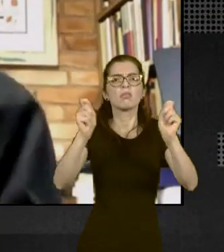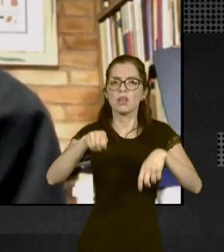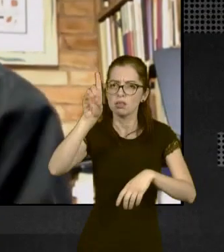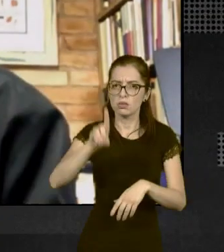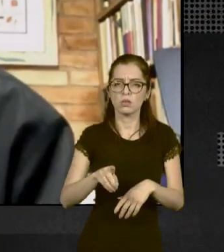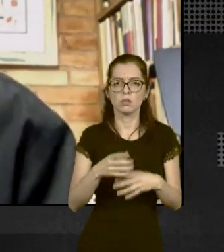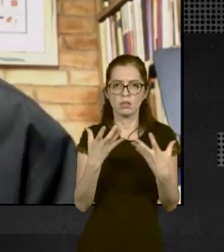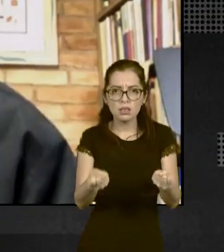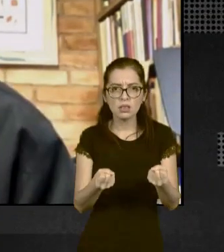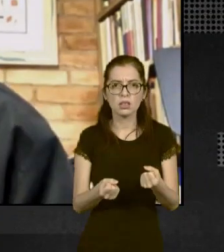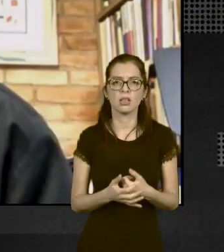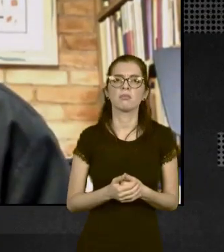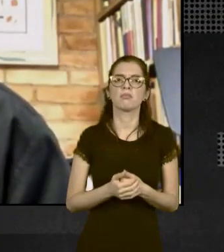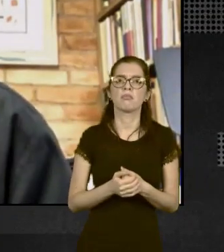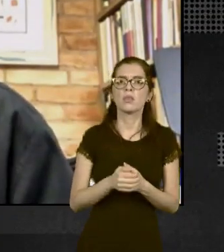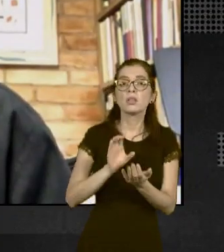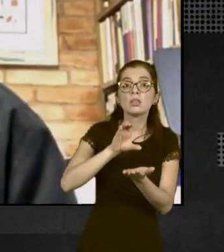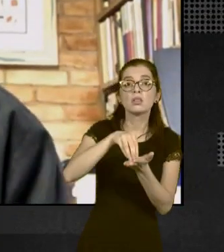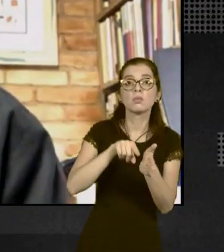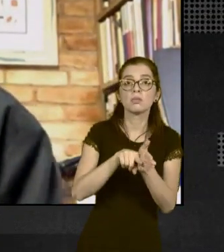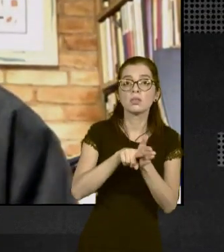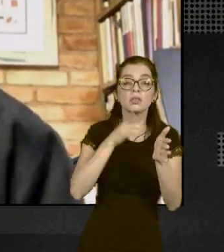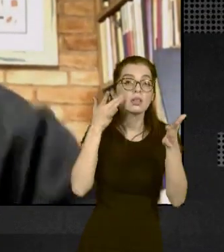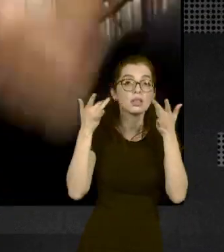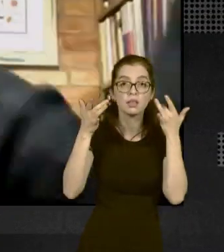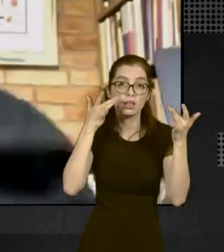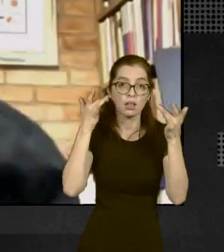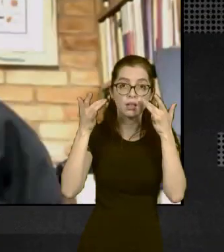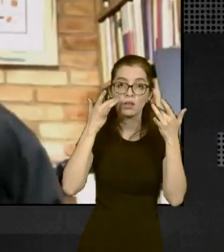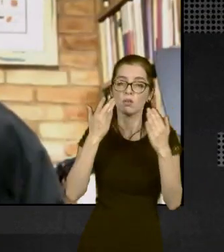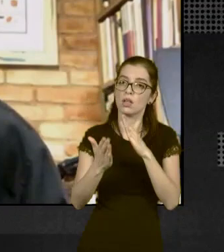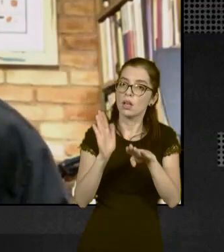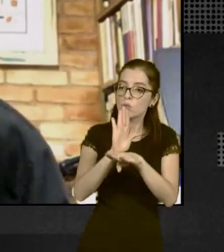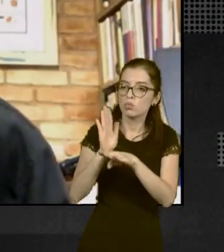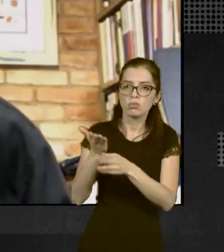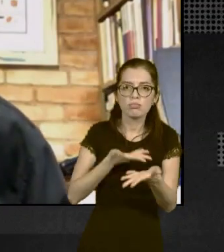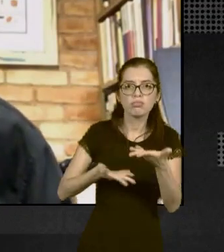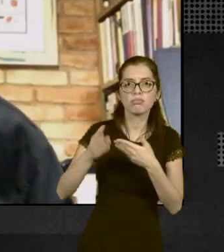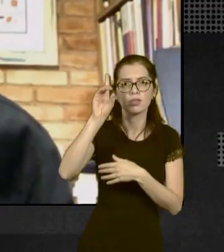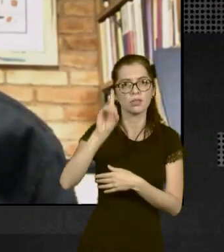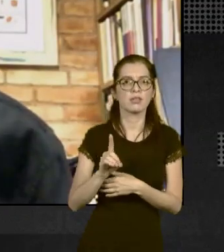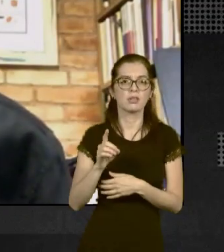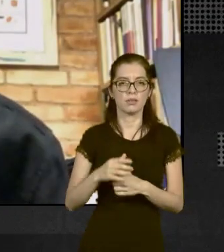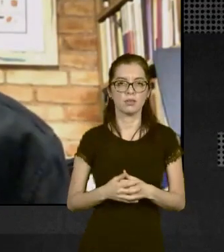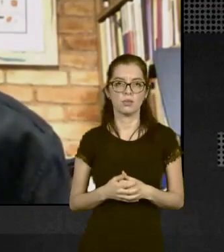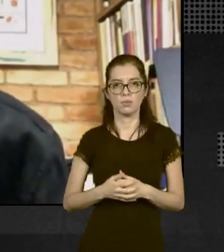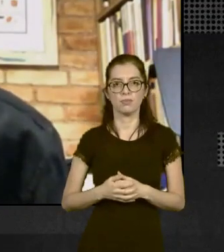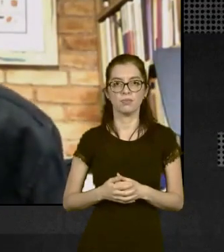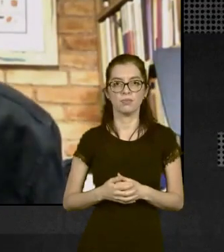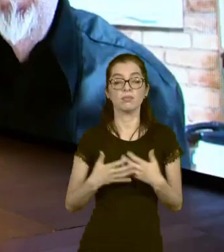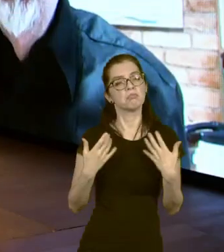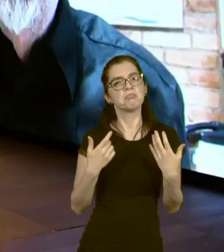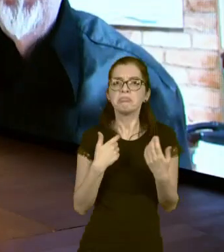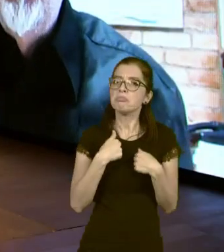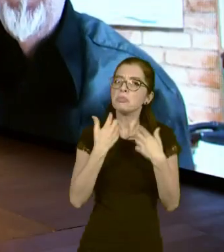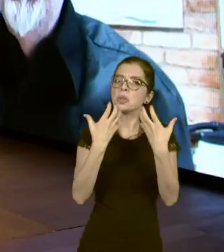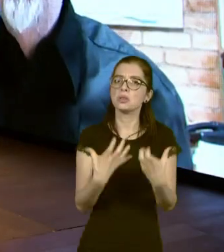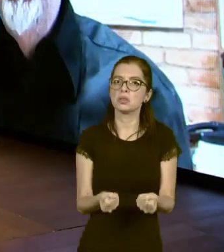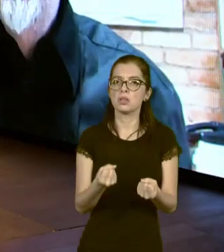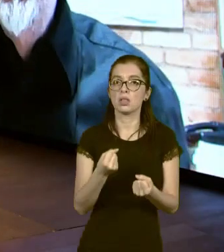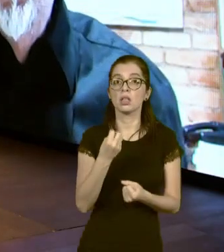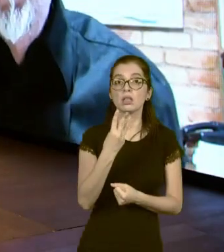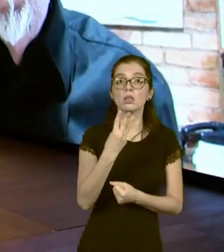você não para ser meu assistente, porque você já é um diretor. Você não é assistente. Eu não quero que você seja assistente meu.